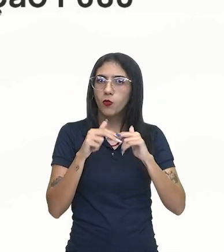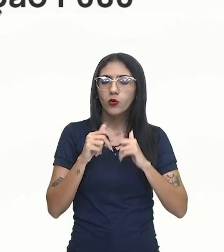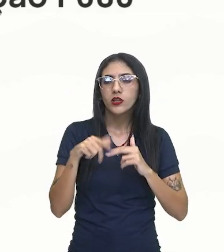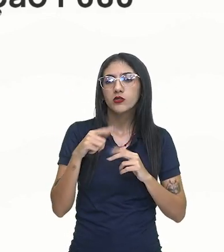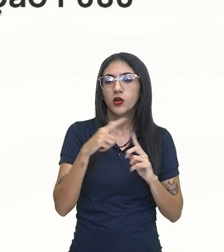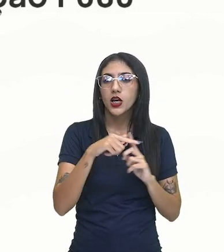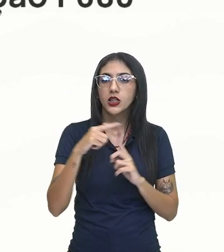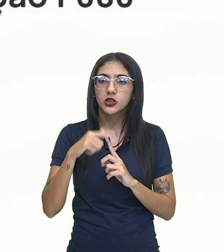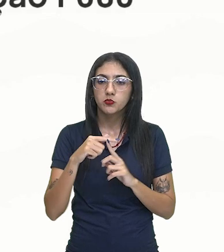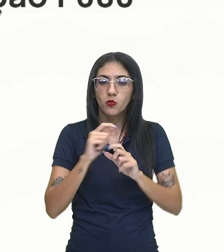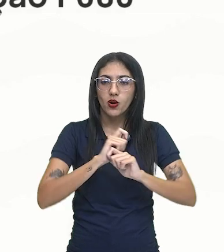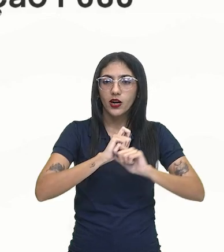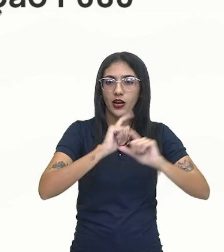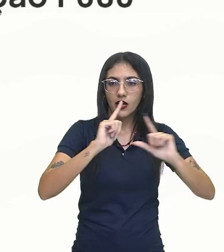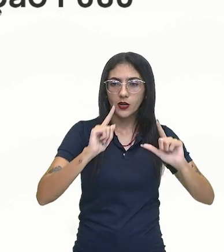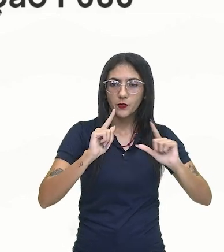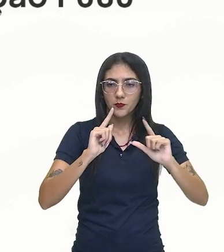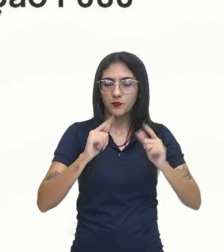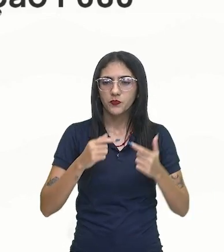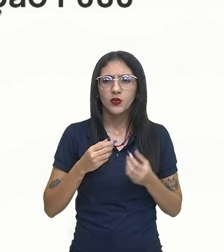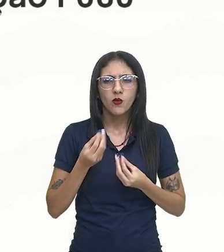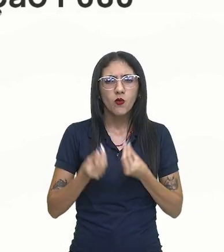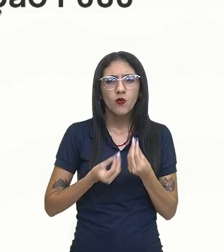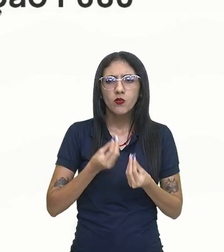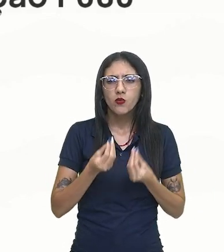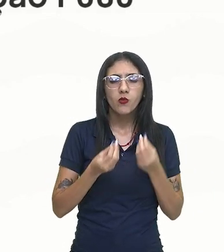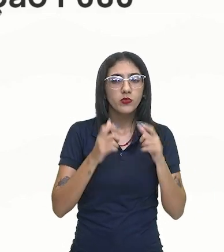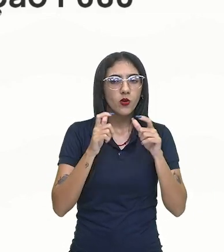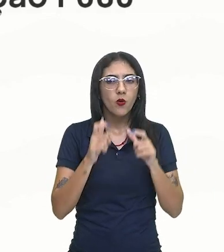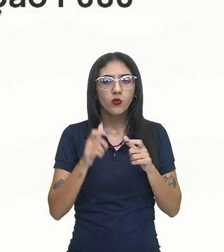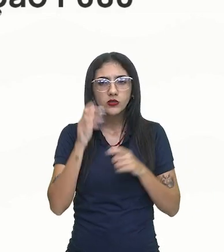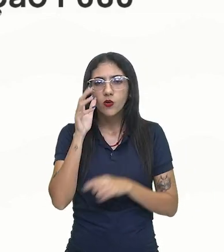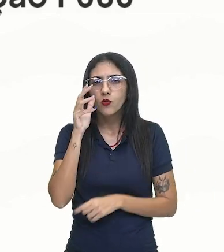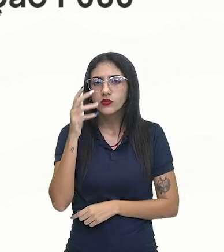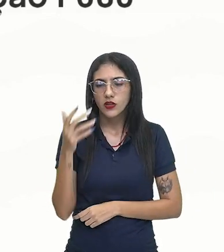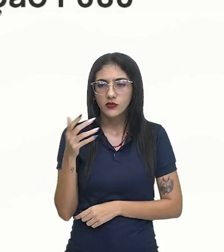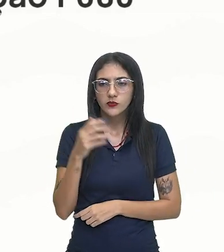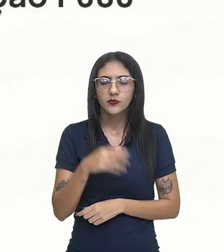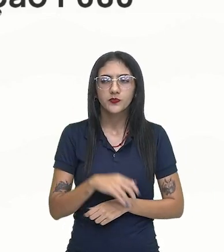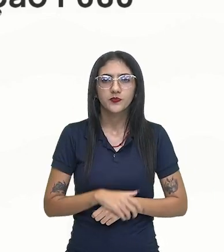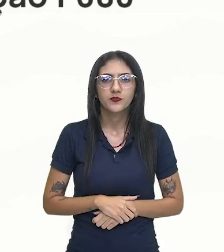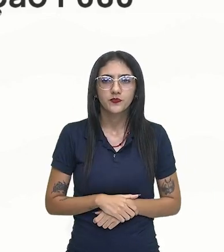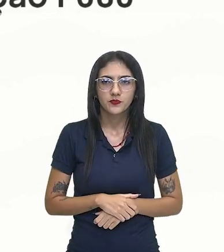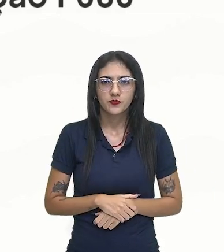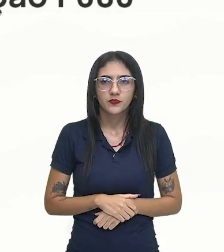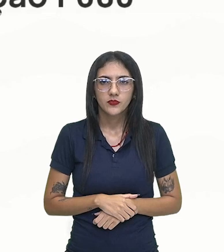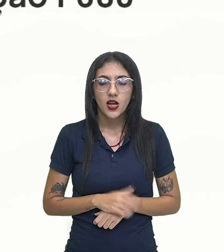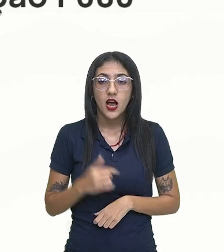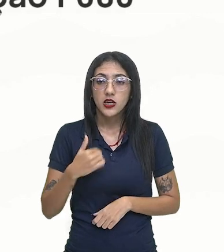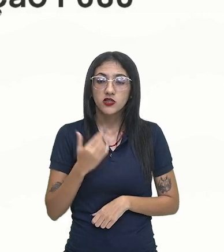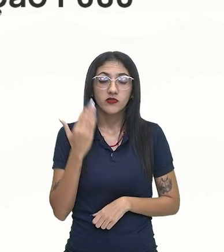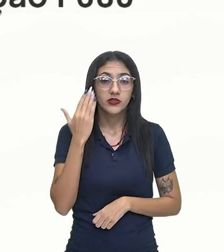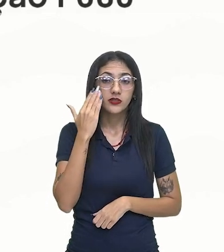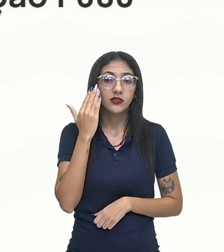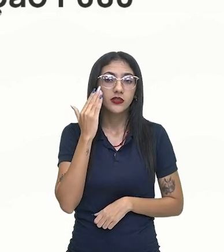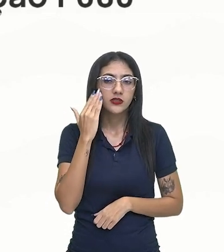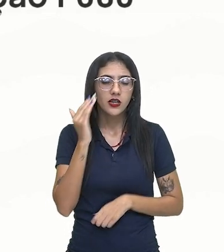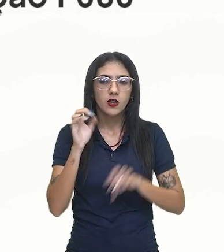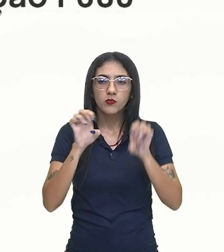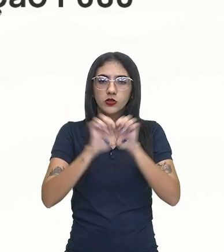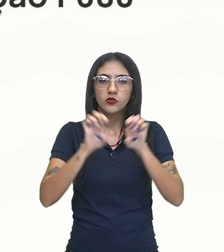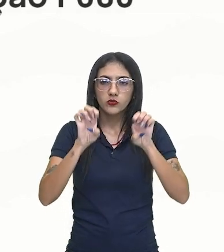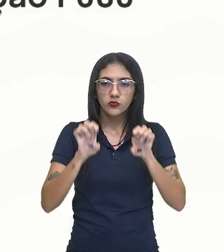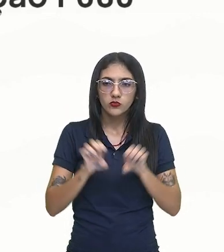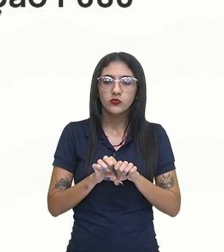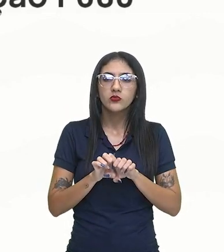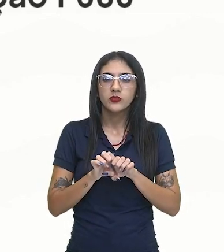clara. E aonde exatamente acontece o processo da fase clara? A gente vai entender anatomicamente,